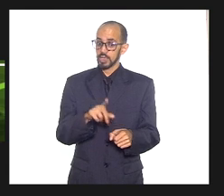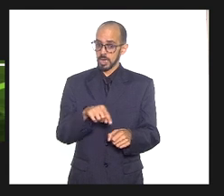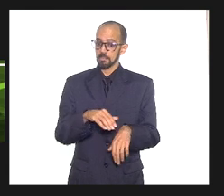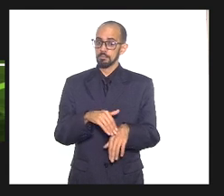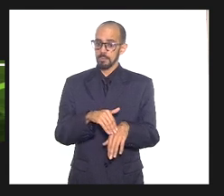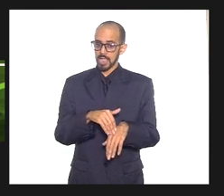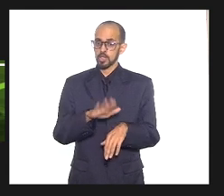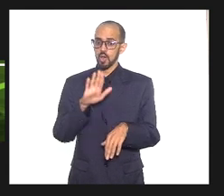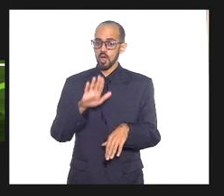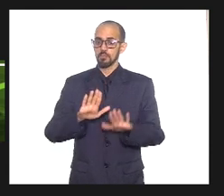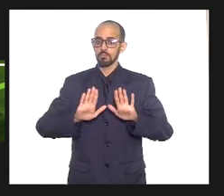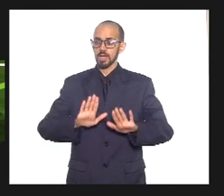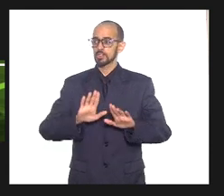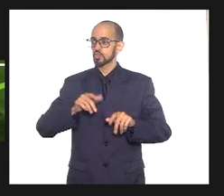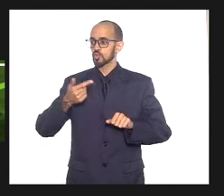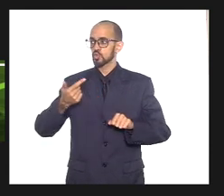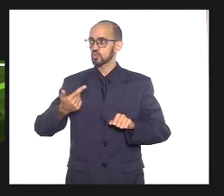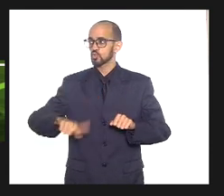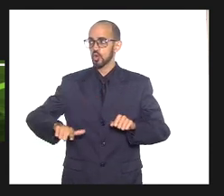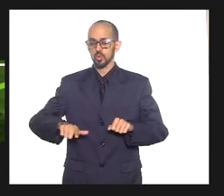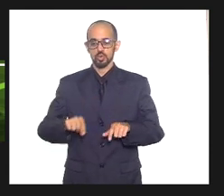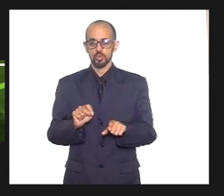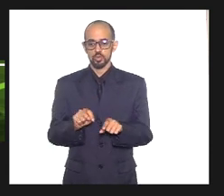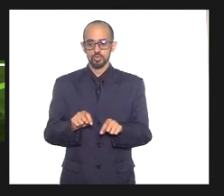o restante, como